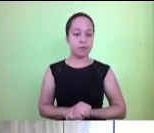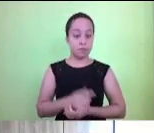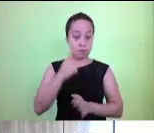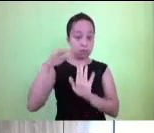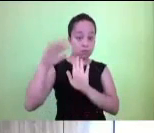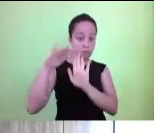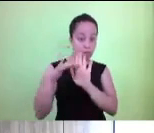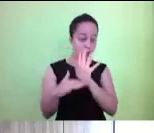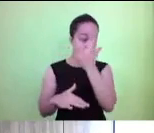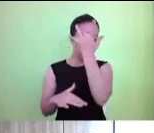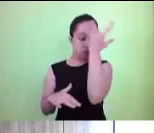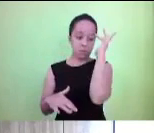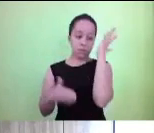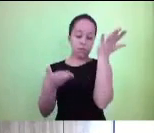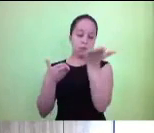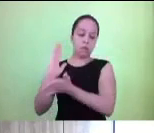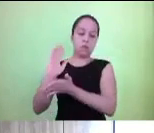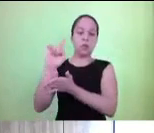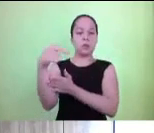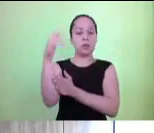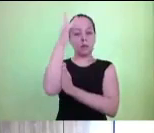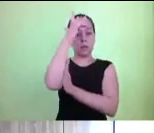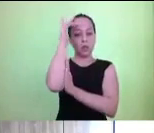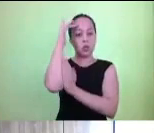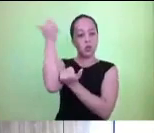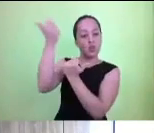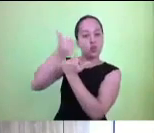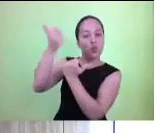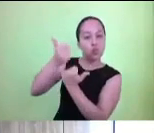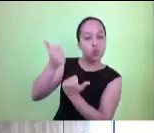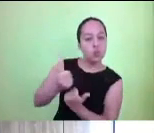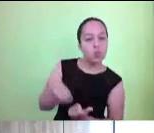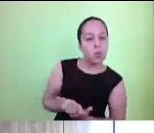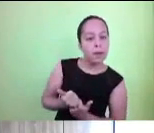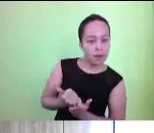Classificados. Na sequência, os suplentes.